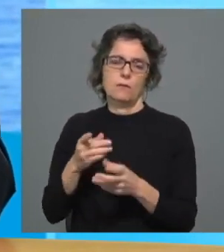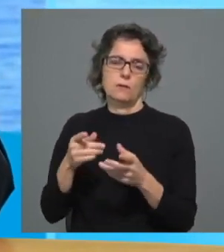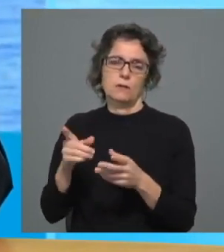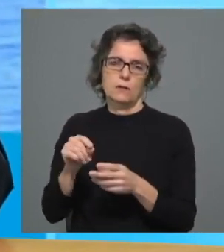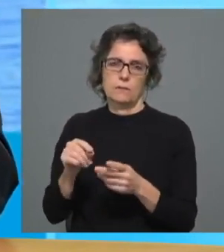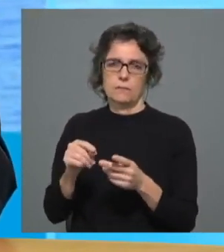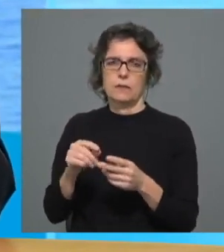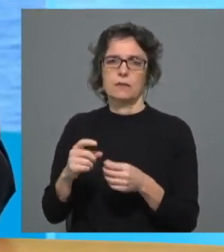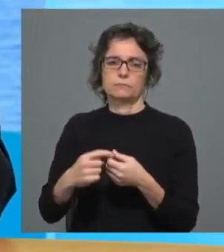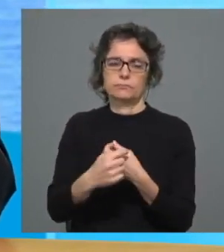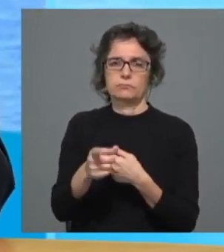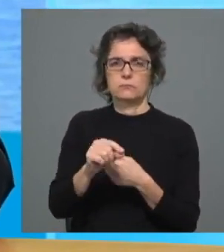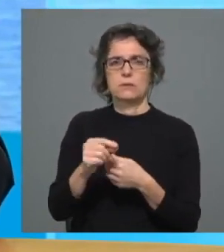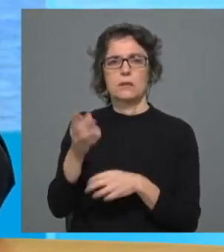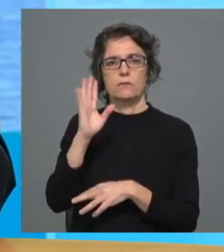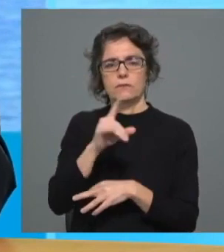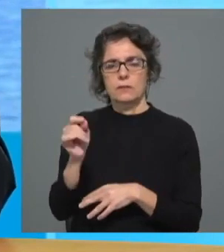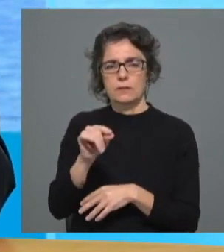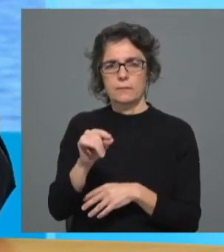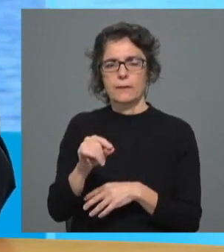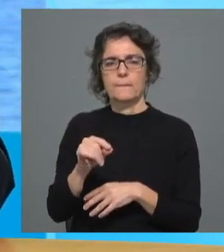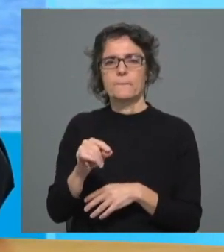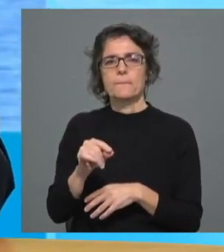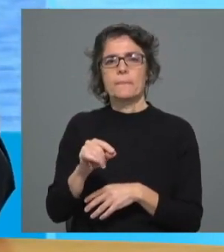também nesta conferência o Metanoia,